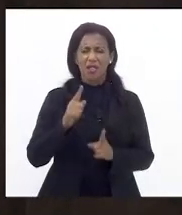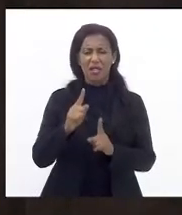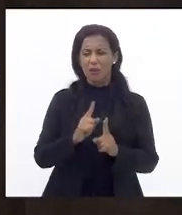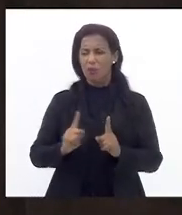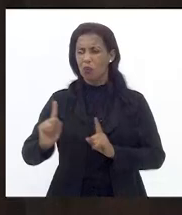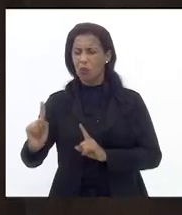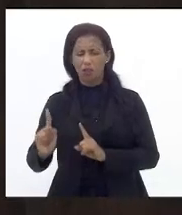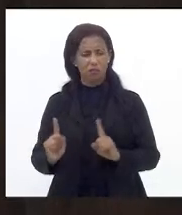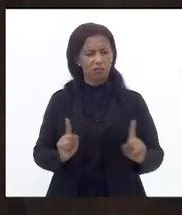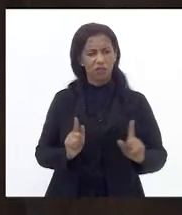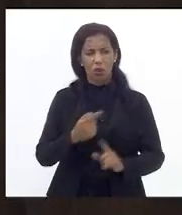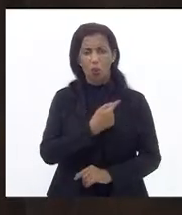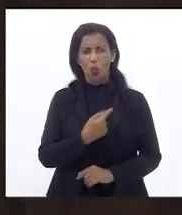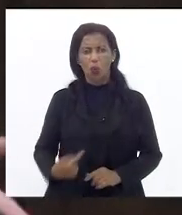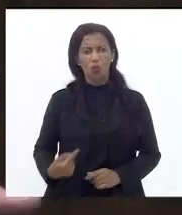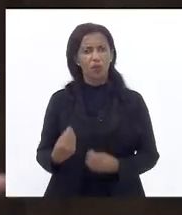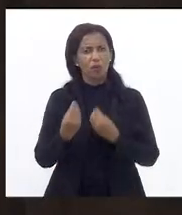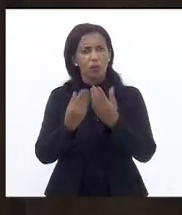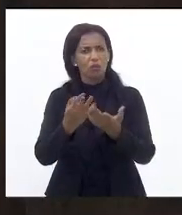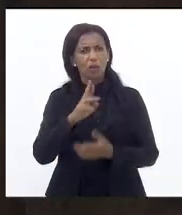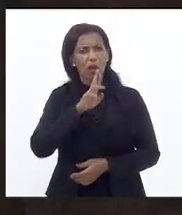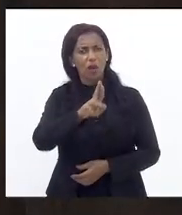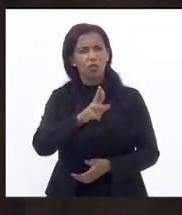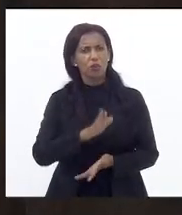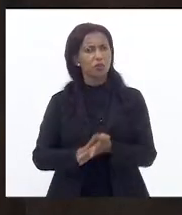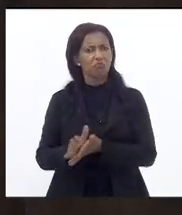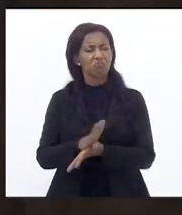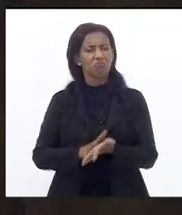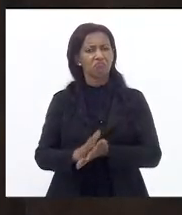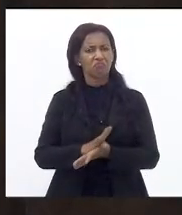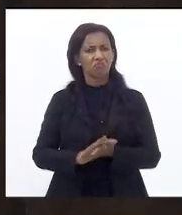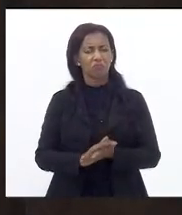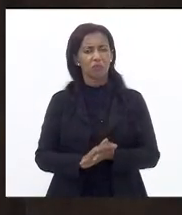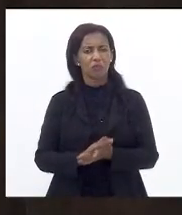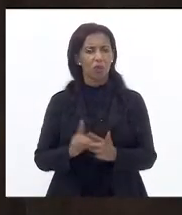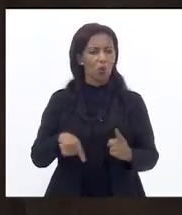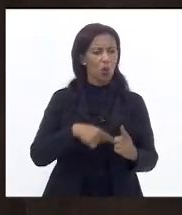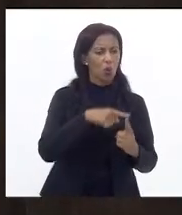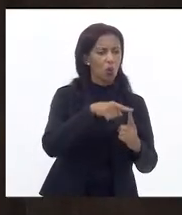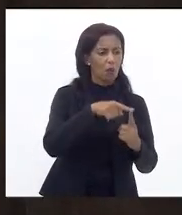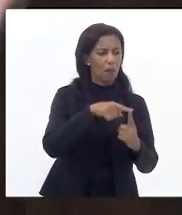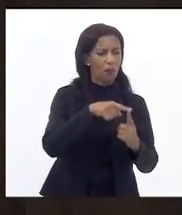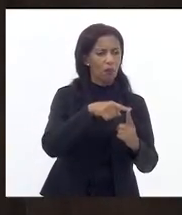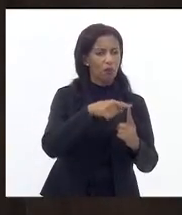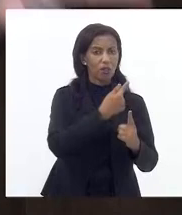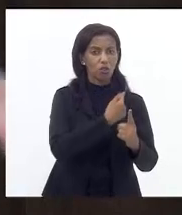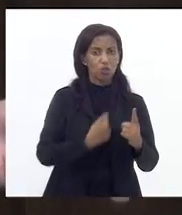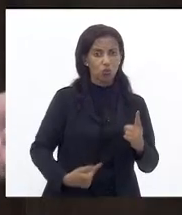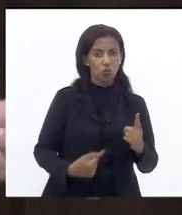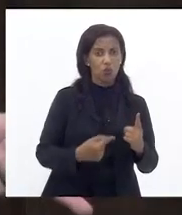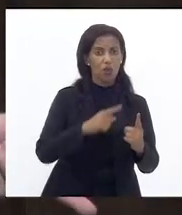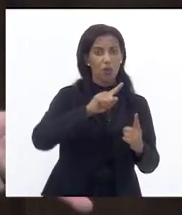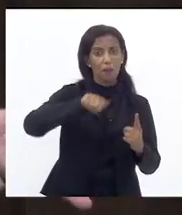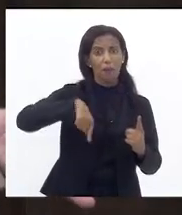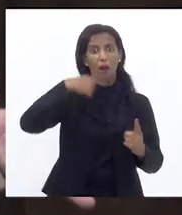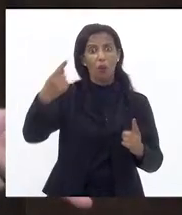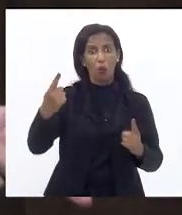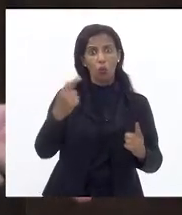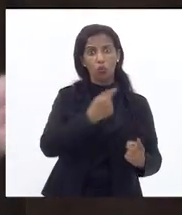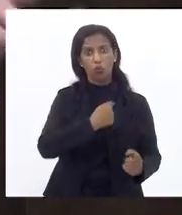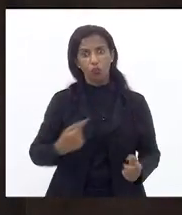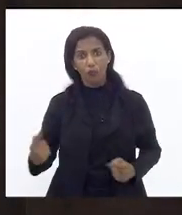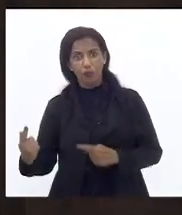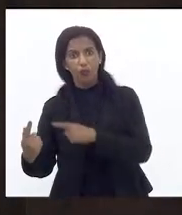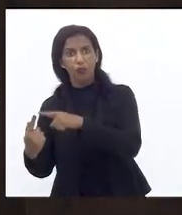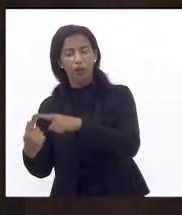governo para o outro e não traz uma solução para o Rio previdência uma conta que desemboca de um governo para o outro